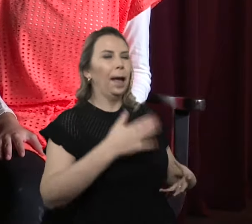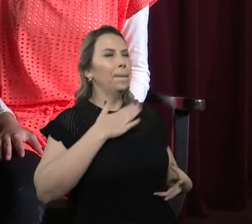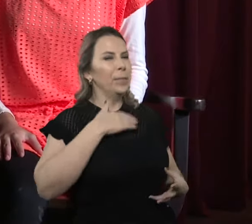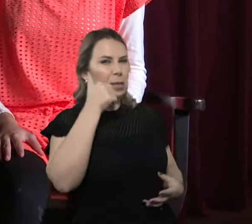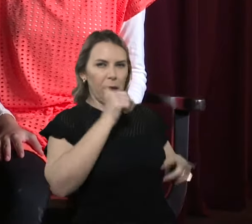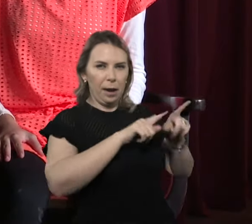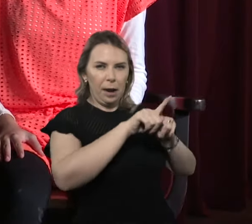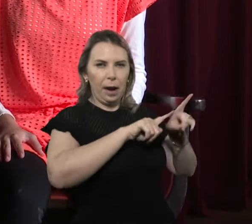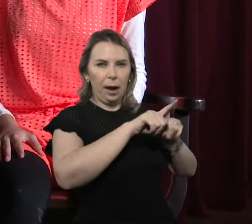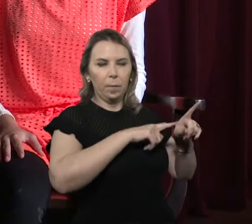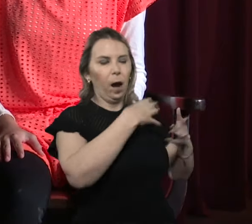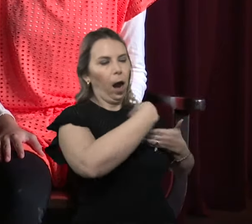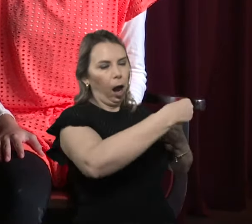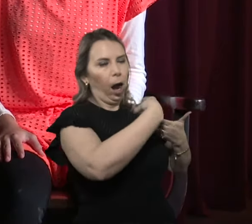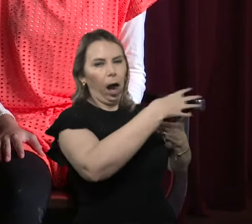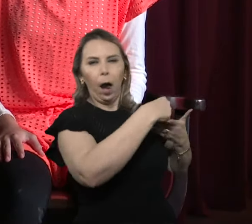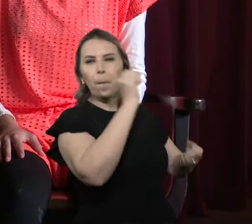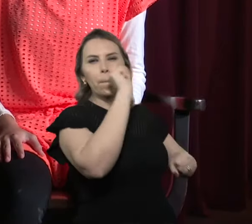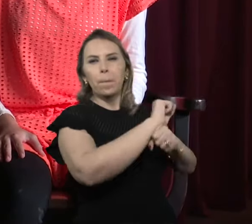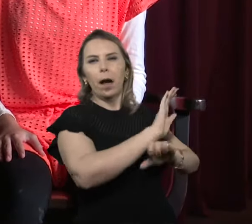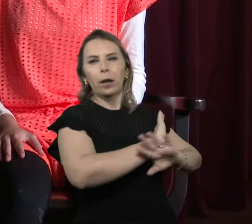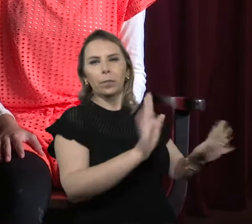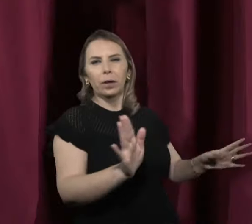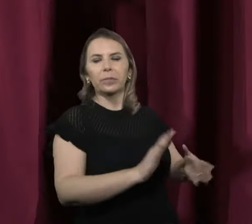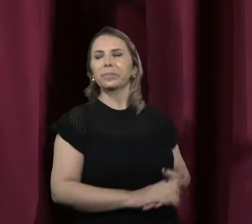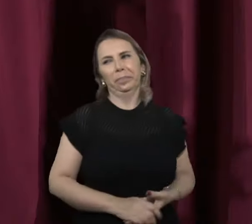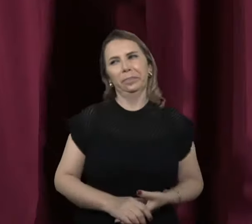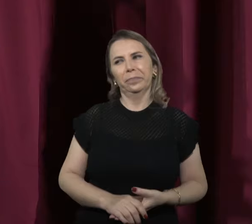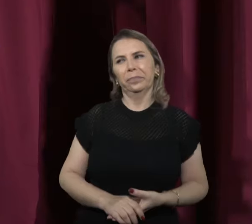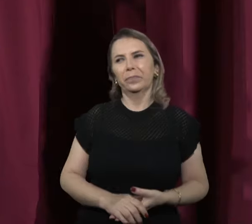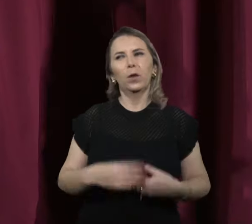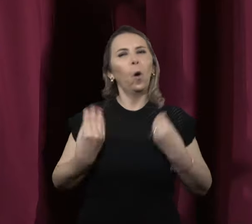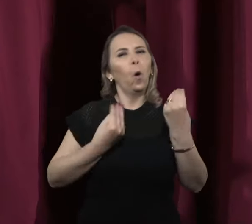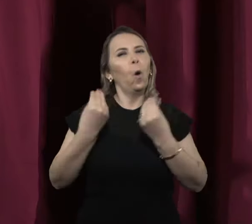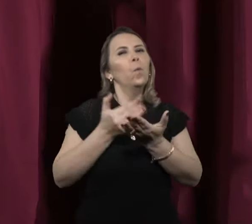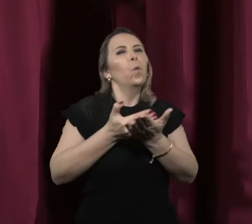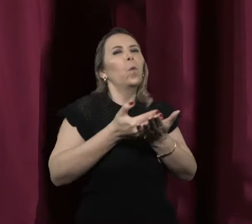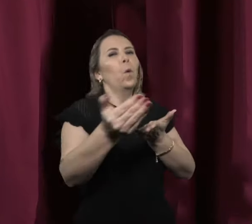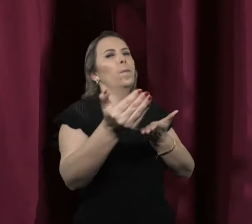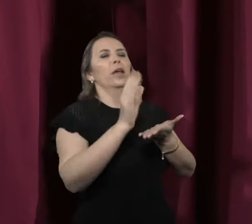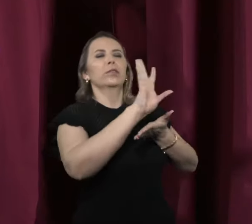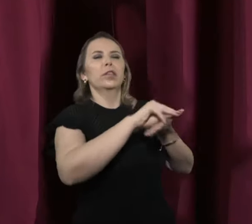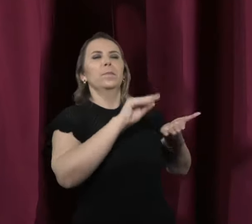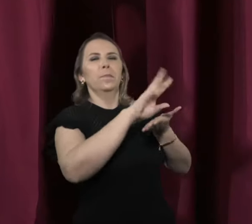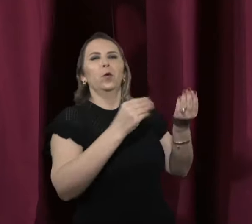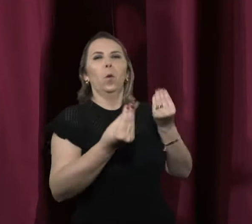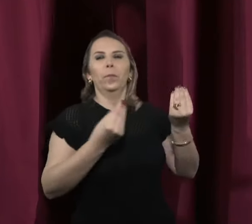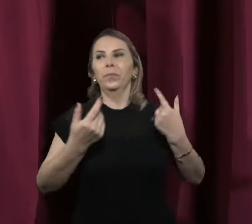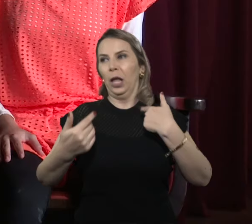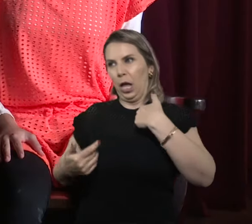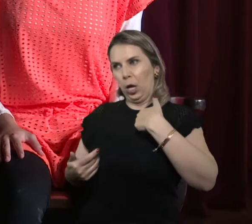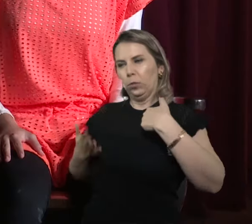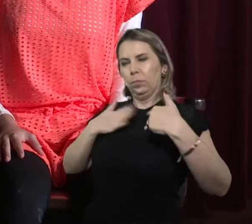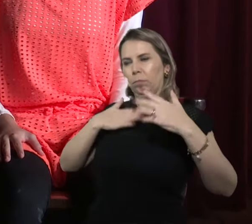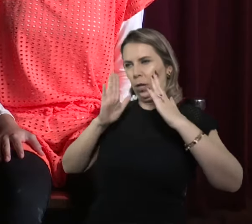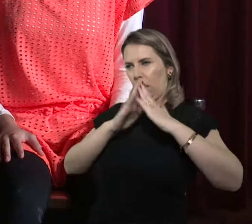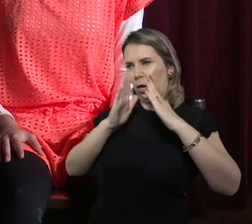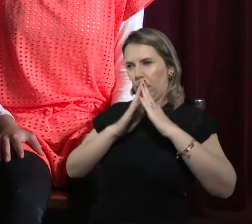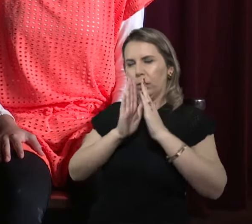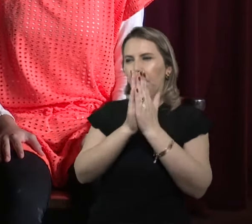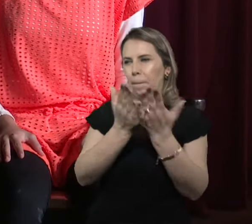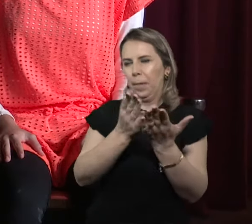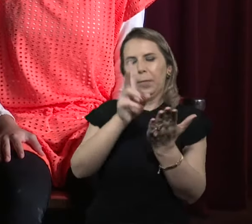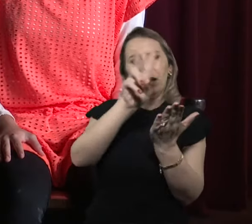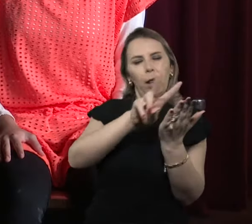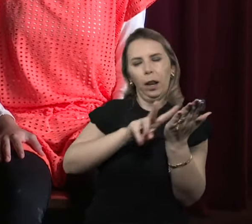A minha irmã começou a me imitar e não para mais. E como foi que ela começou a te imitar? Eu estava